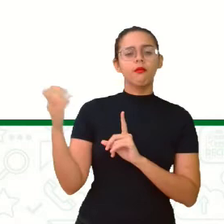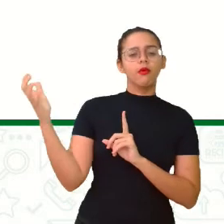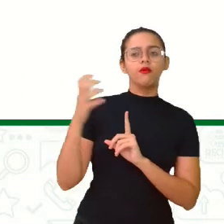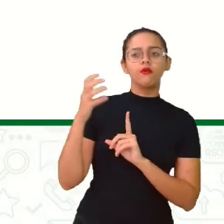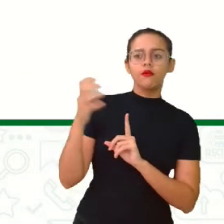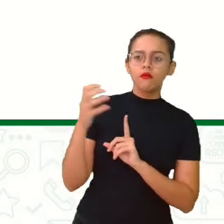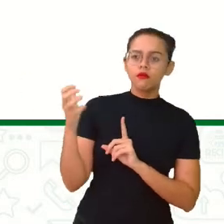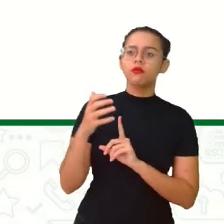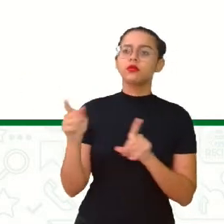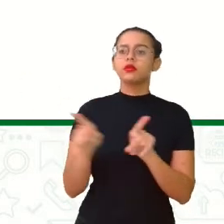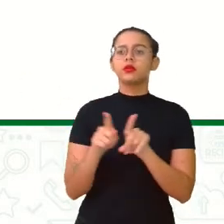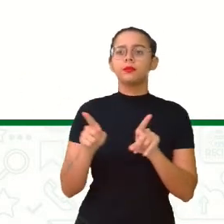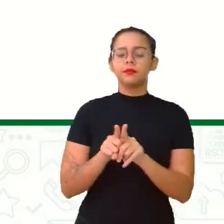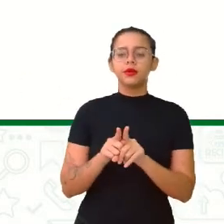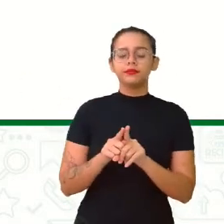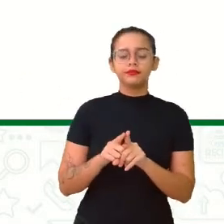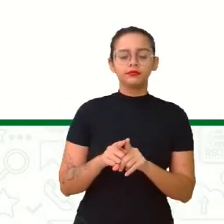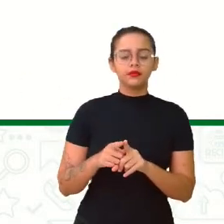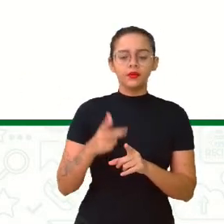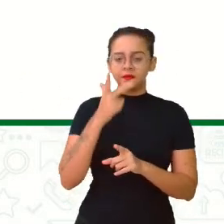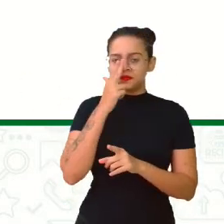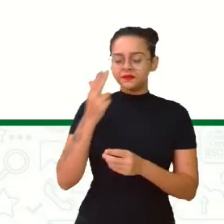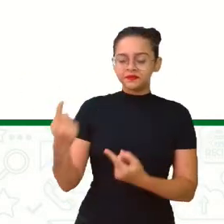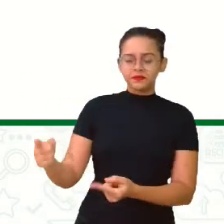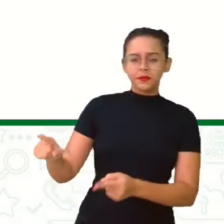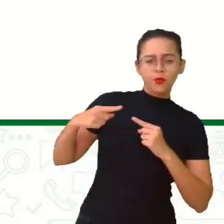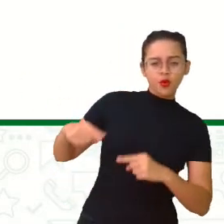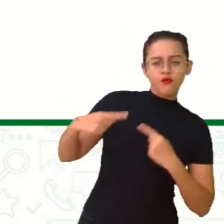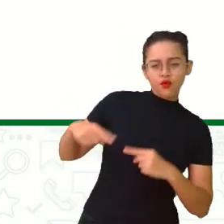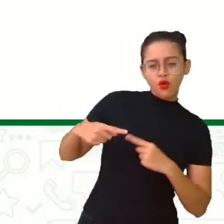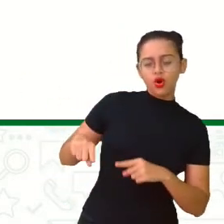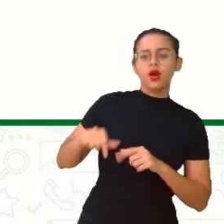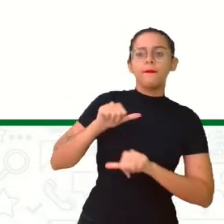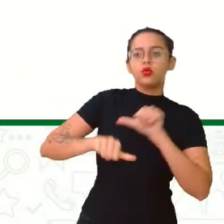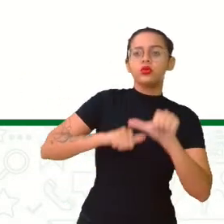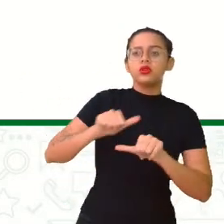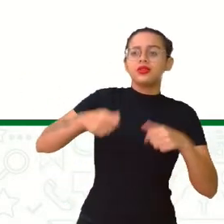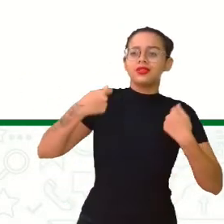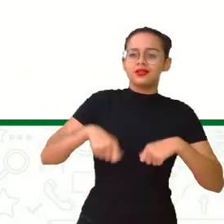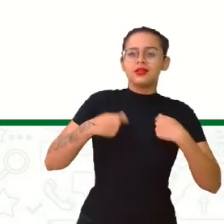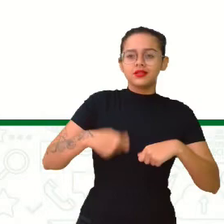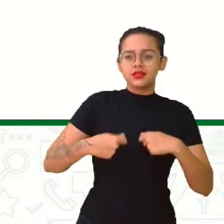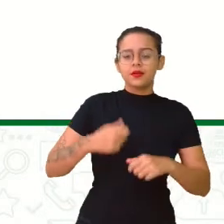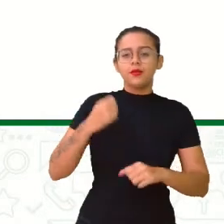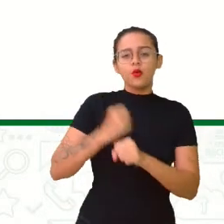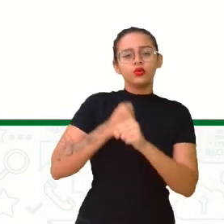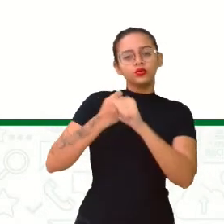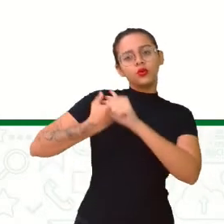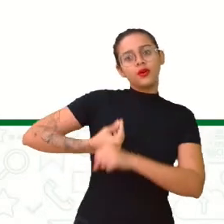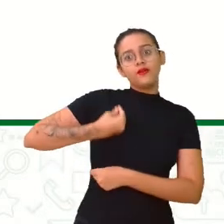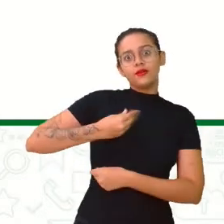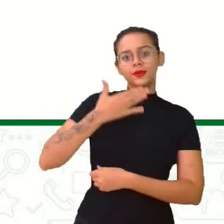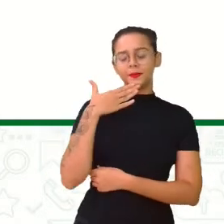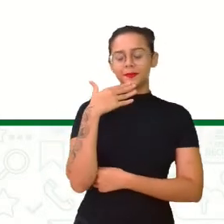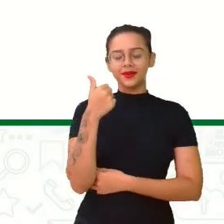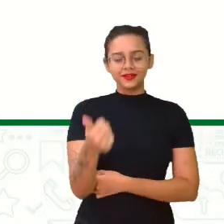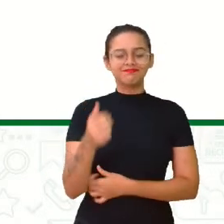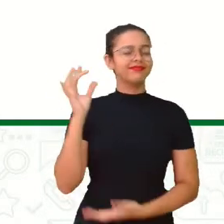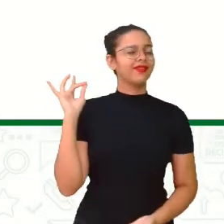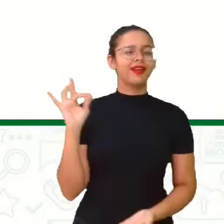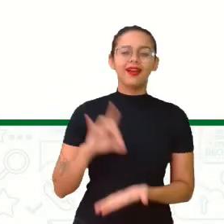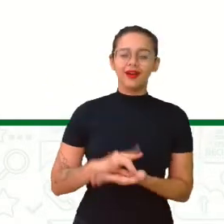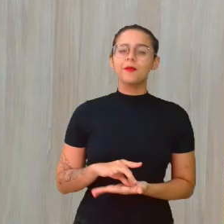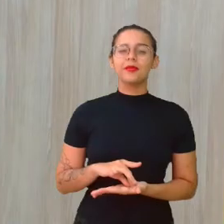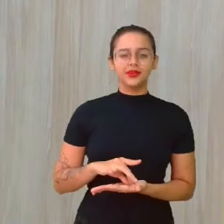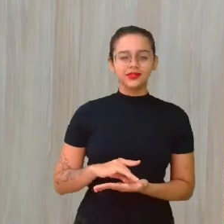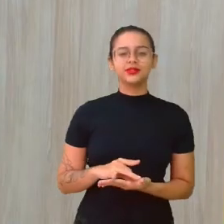influências e provocam as mudanças, quase sempre necessárias para construir uma vida melhor. E realmente, quanto